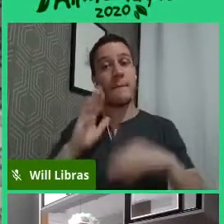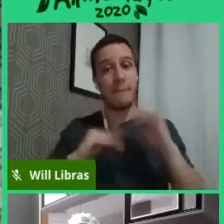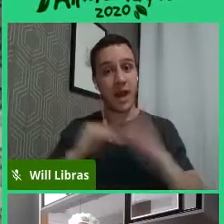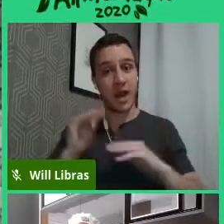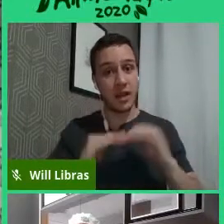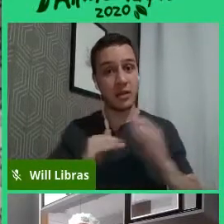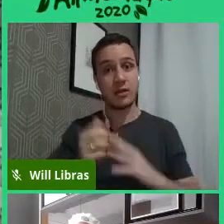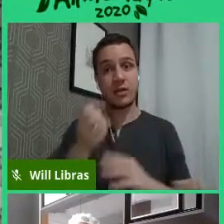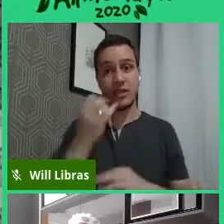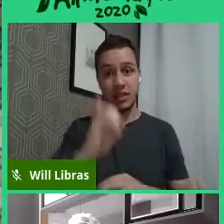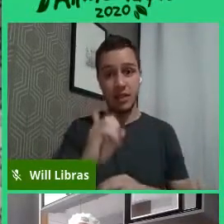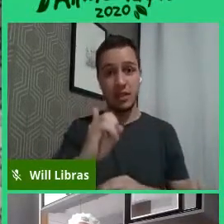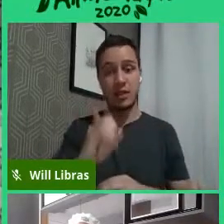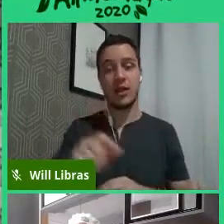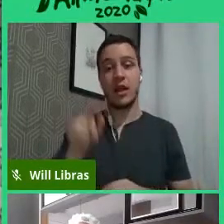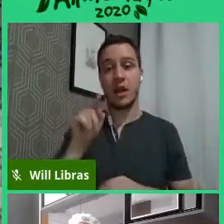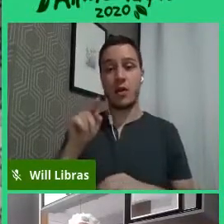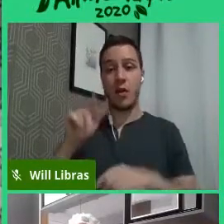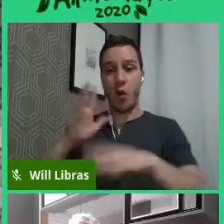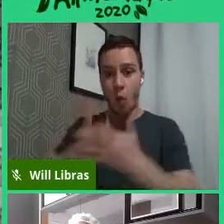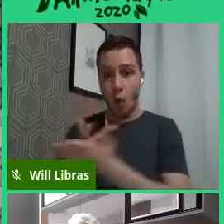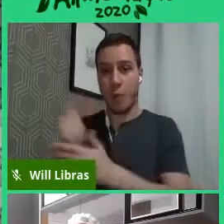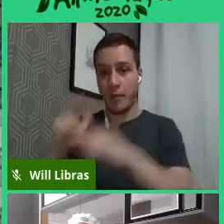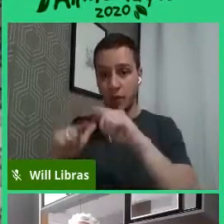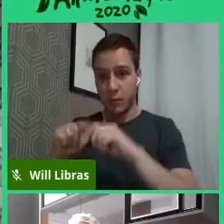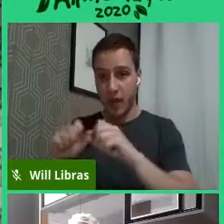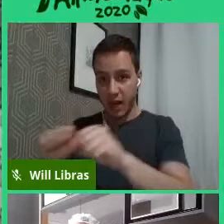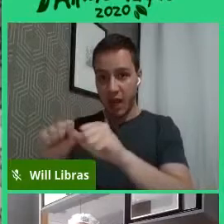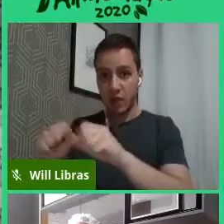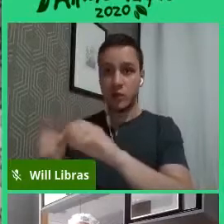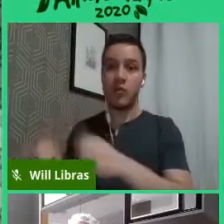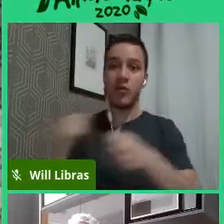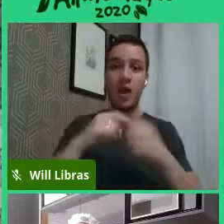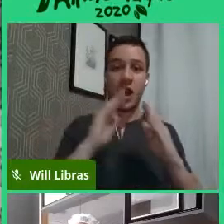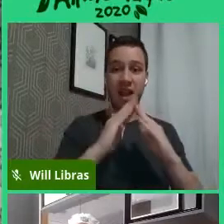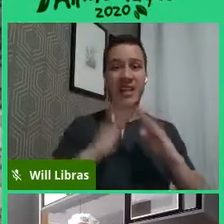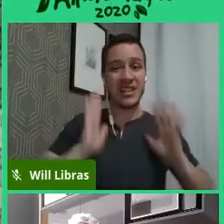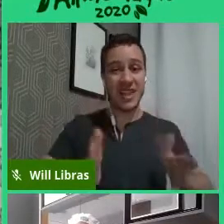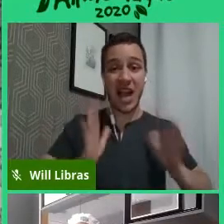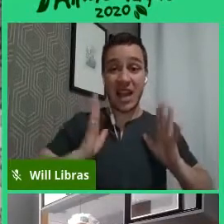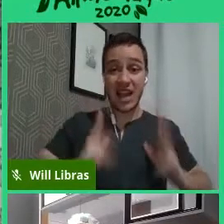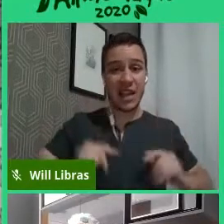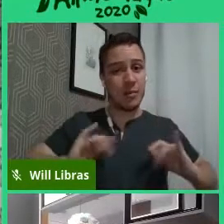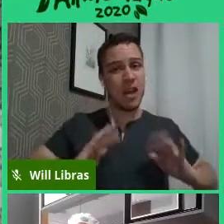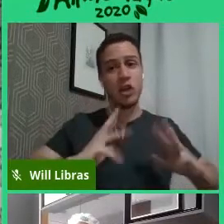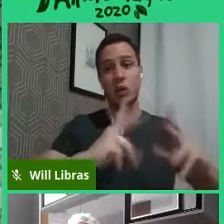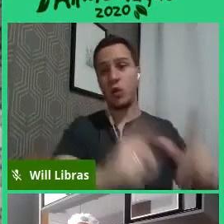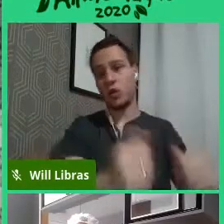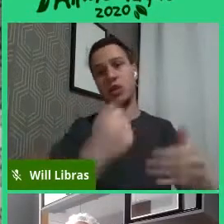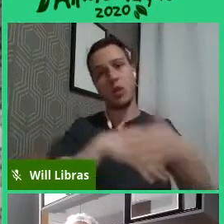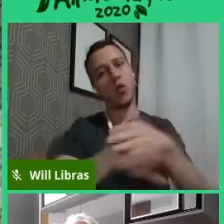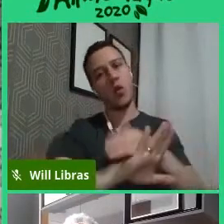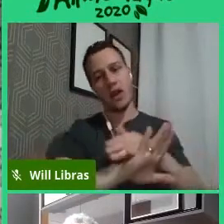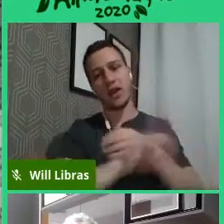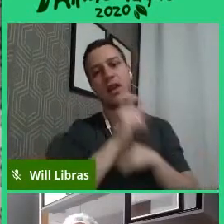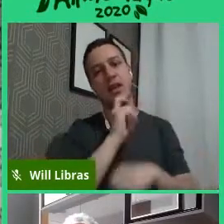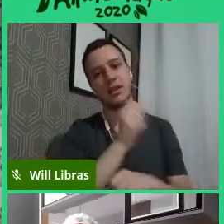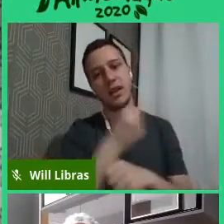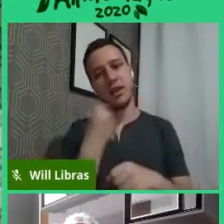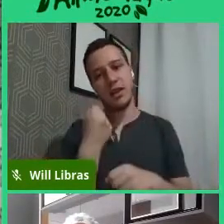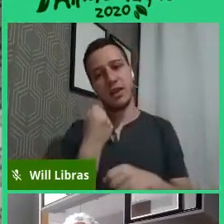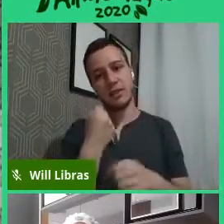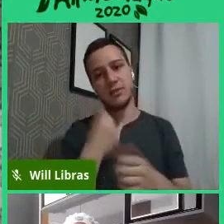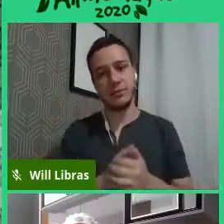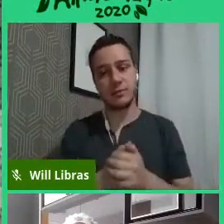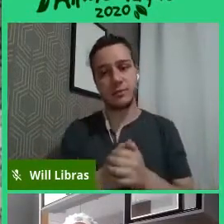do mercado, já higienizar todos os legumes e vegetais e guardar na minha geladeira, né? Eu